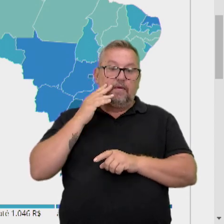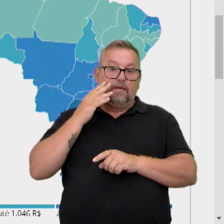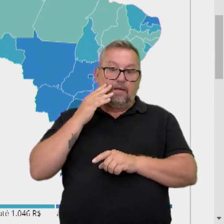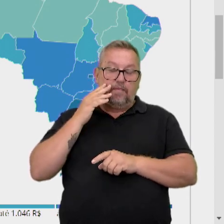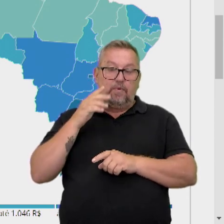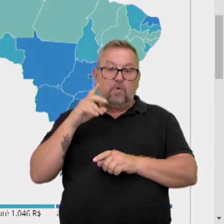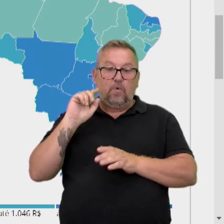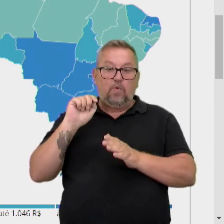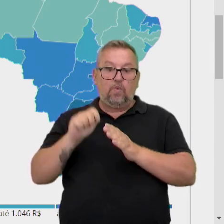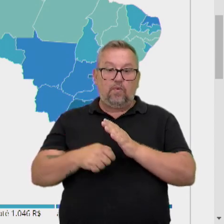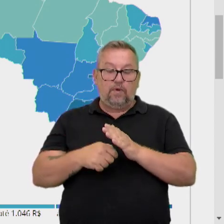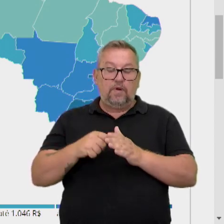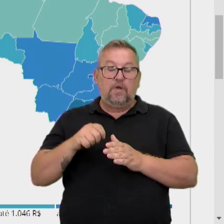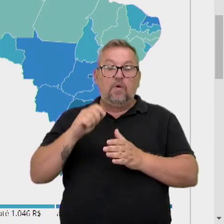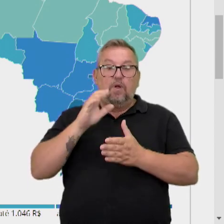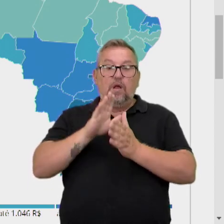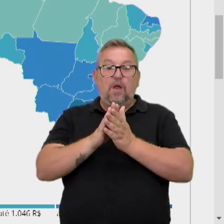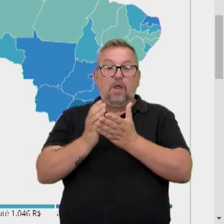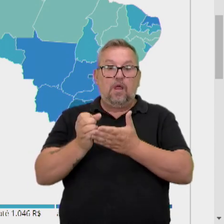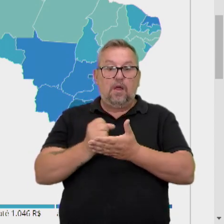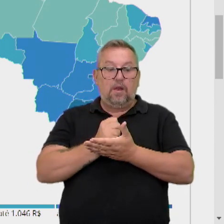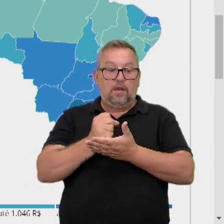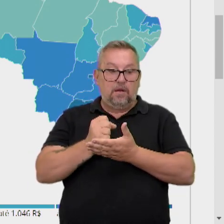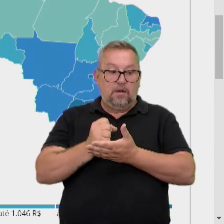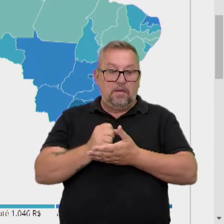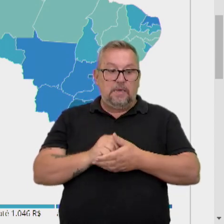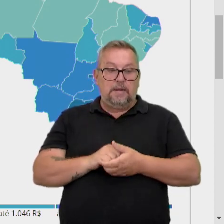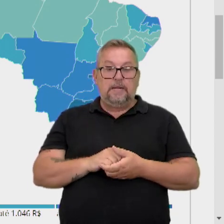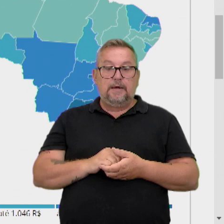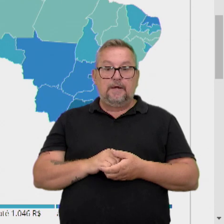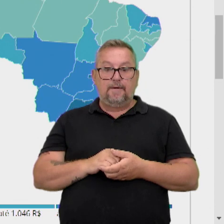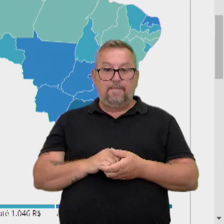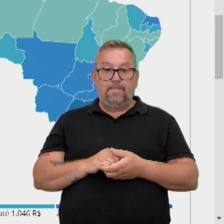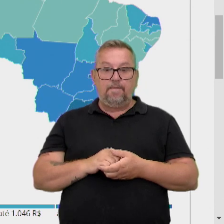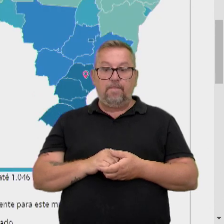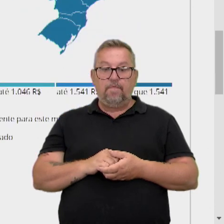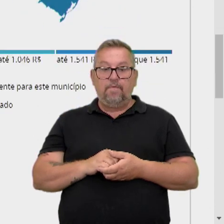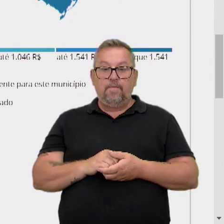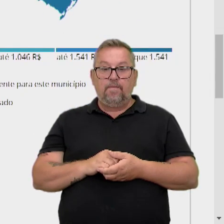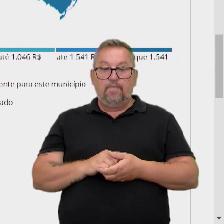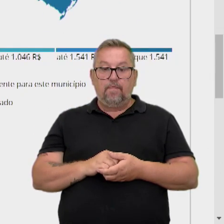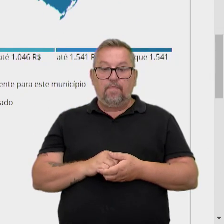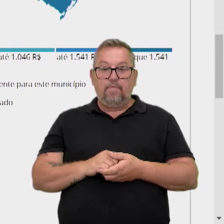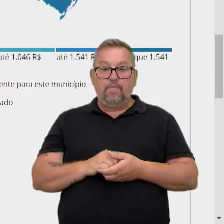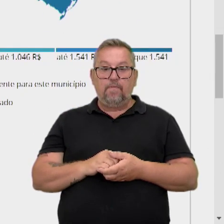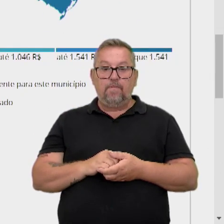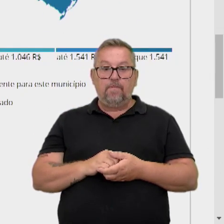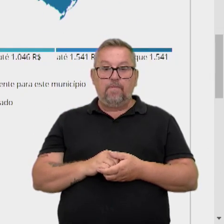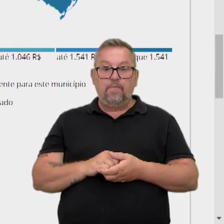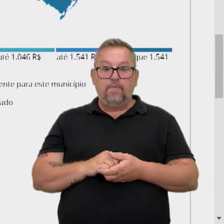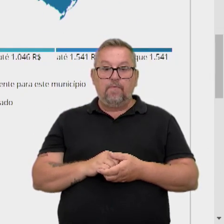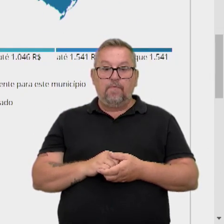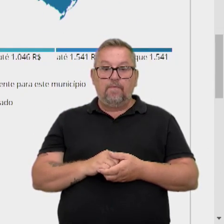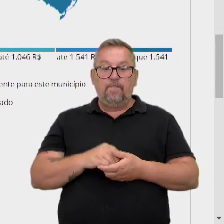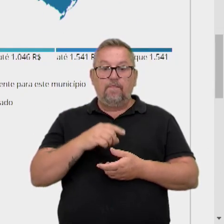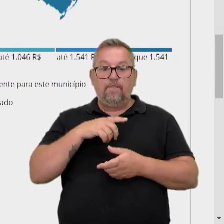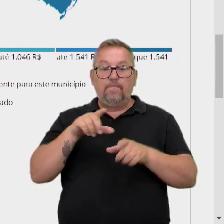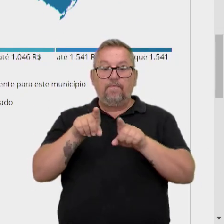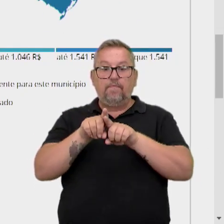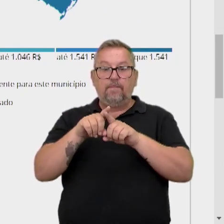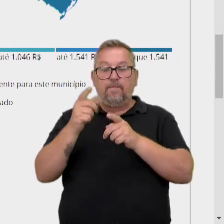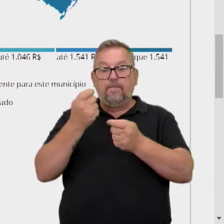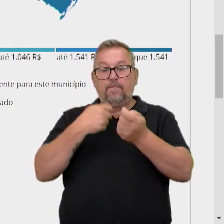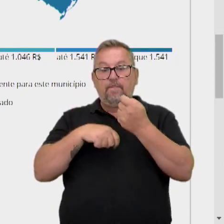com registro em carteira, tá? 72,4% do estado de São Paulo, tá certo? E aí nós temos lá,